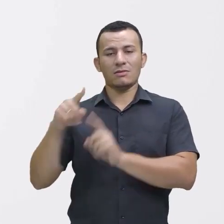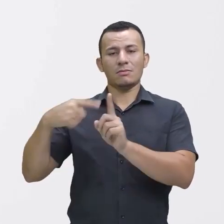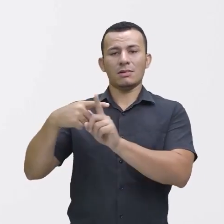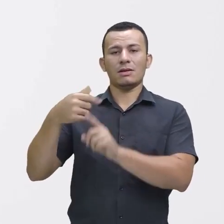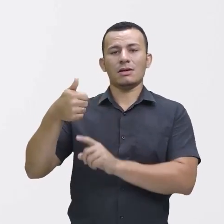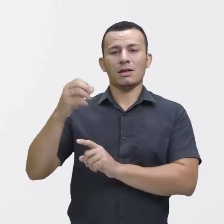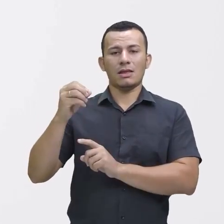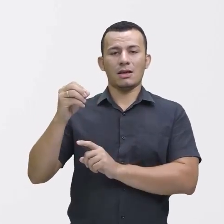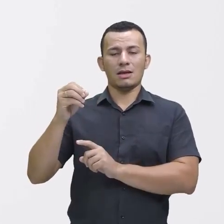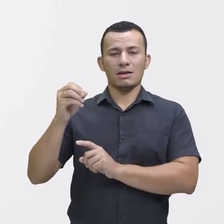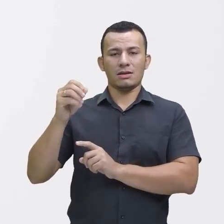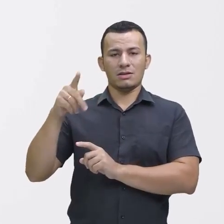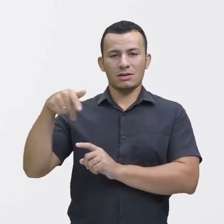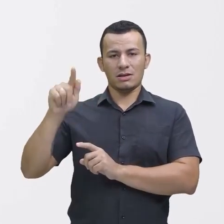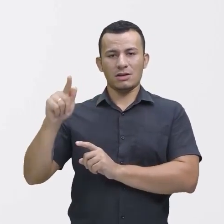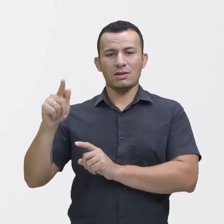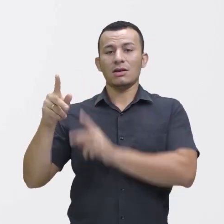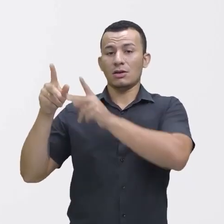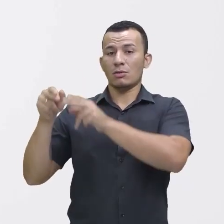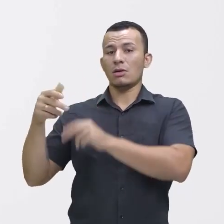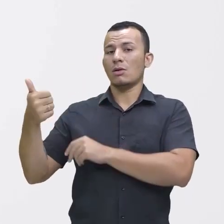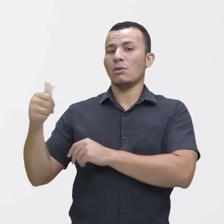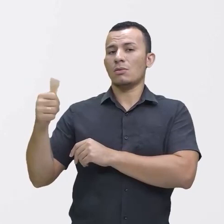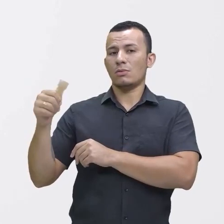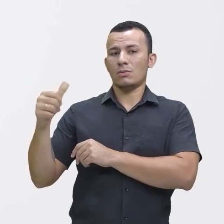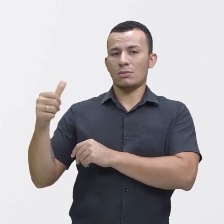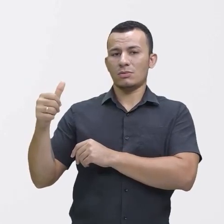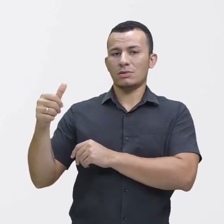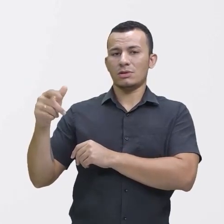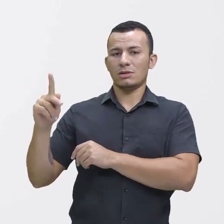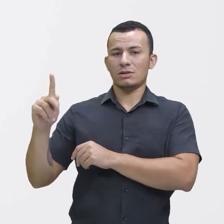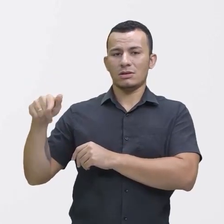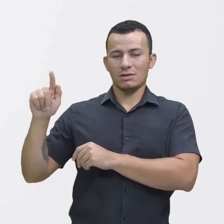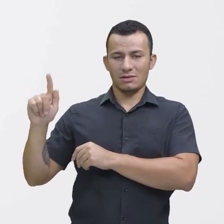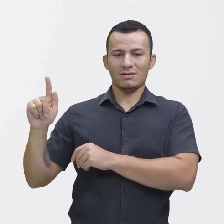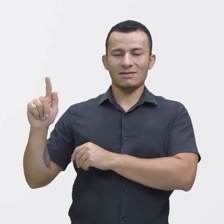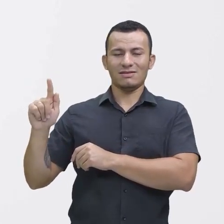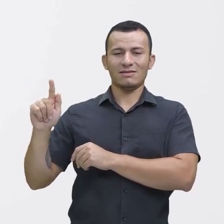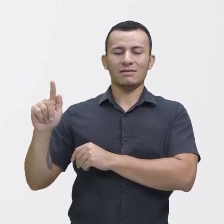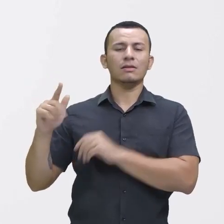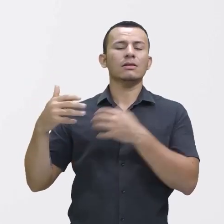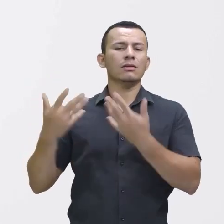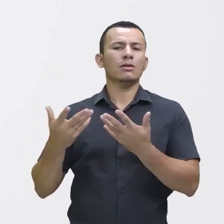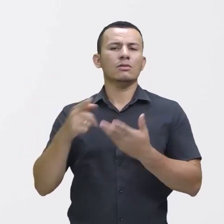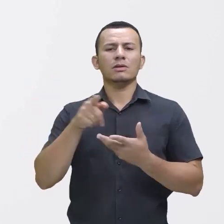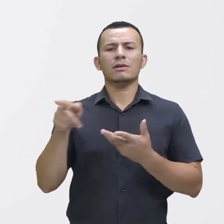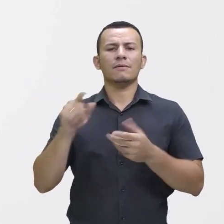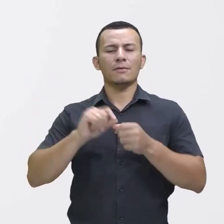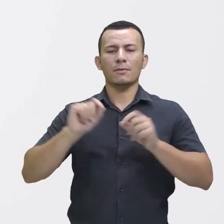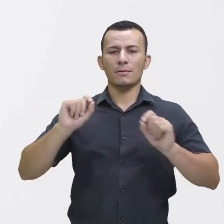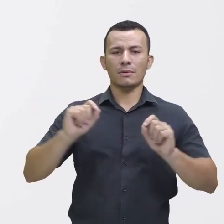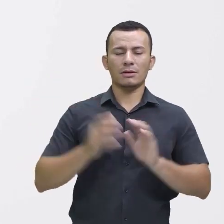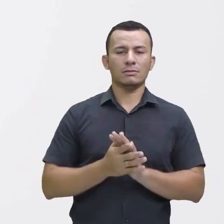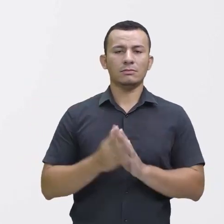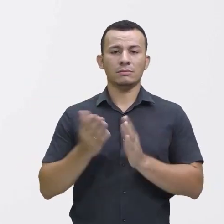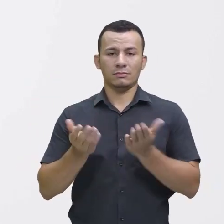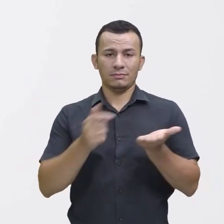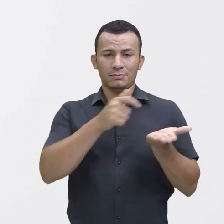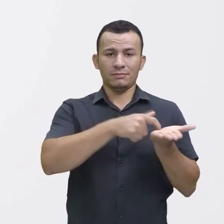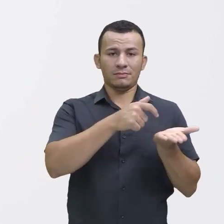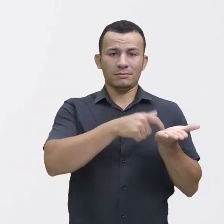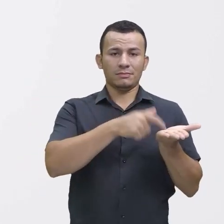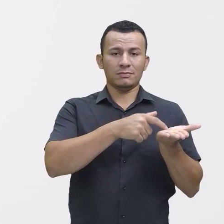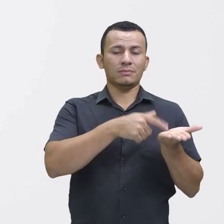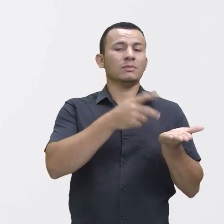igual a 11. 11 o quê? 11 quilos. Então, o que que você vai fazer? O mesmo lado tem que